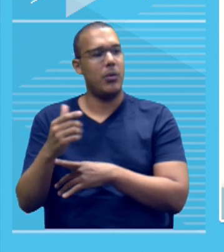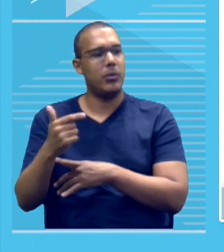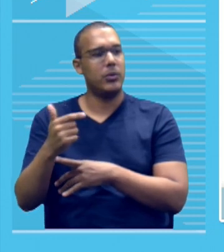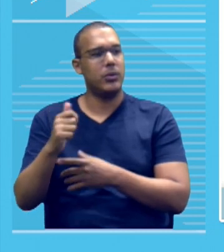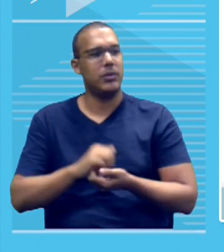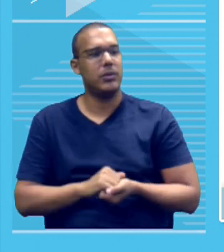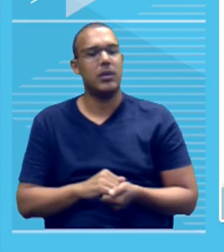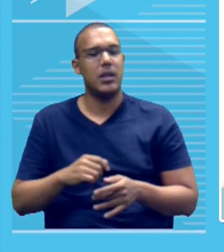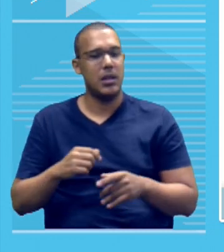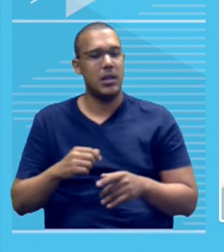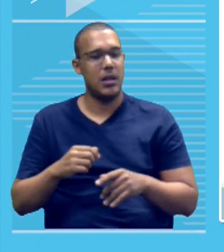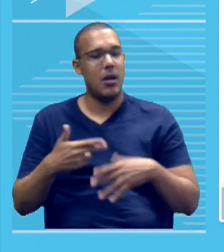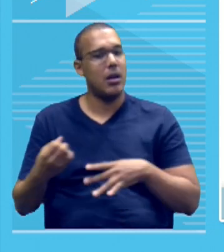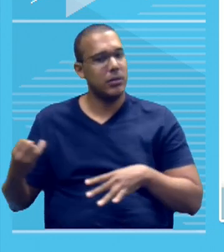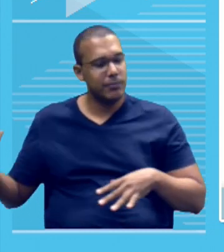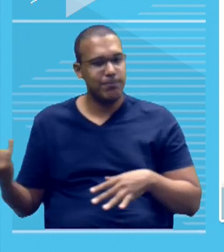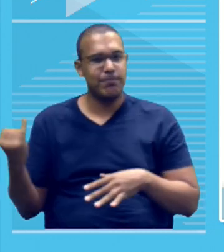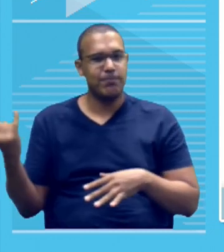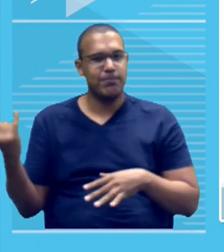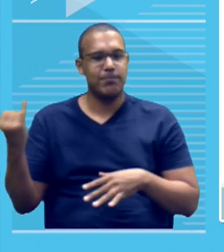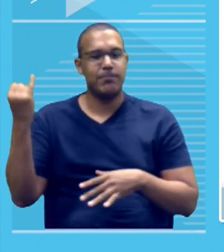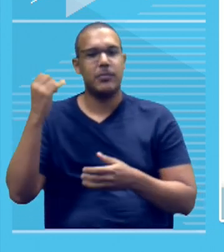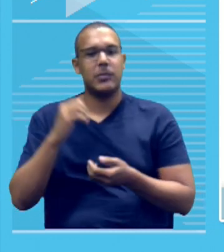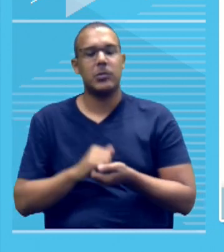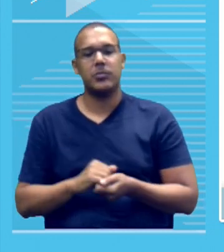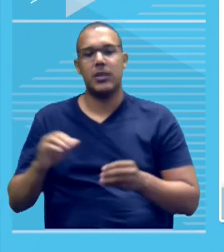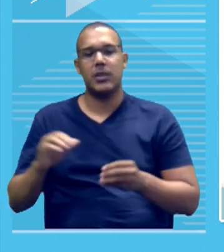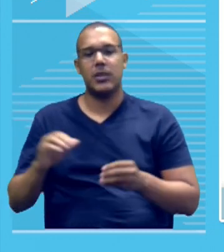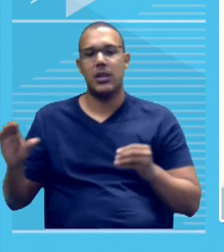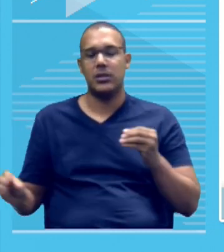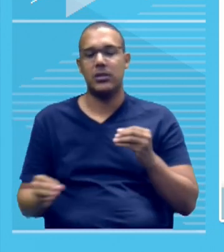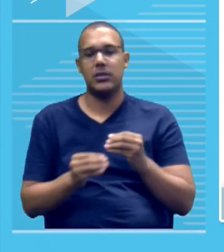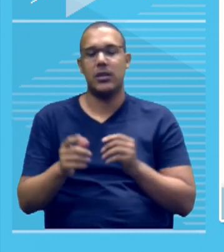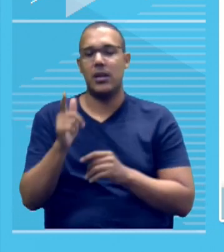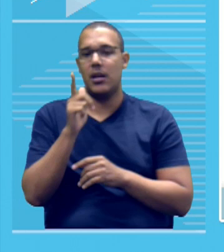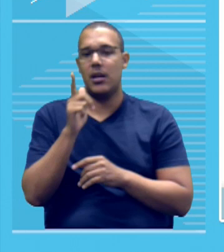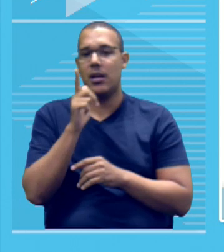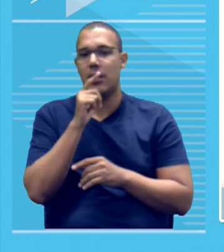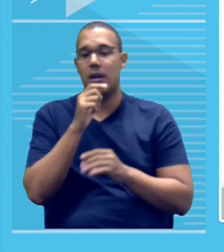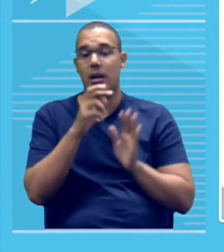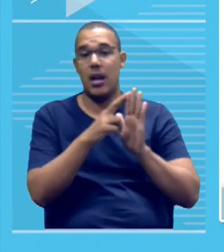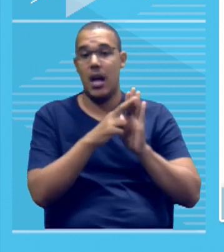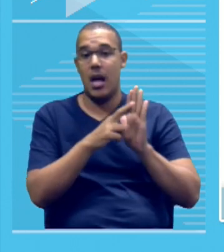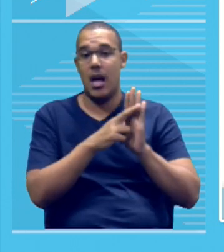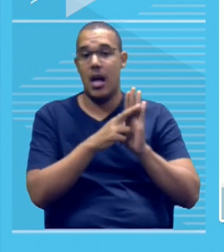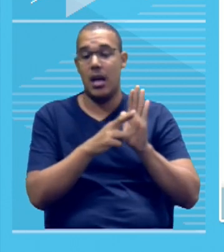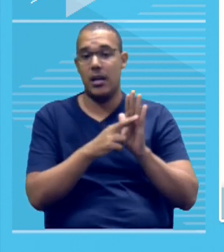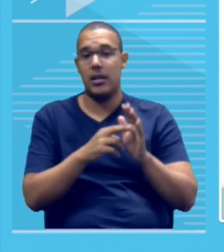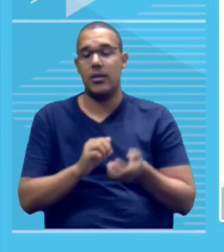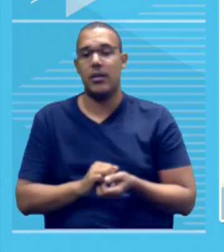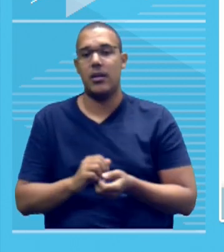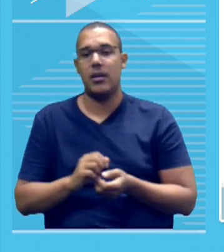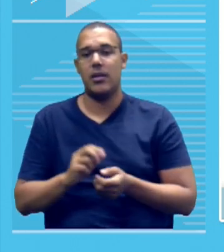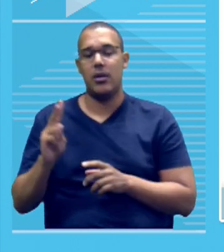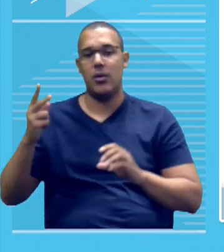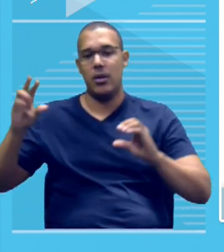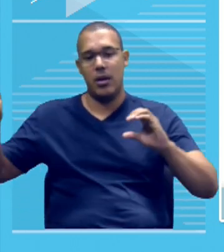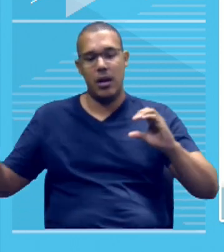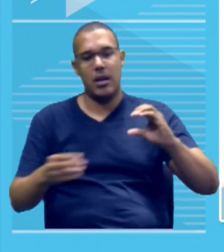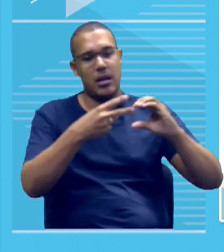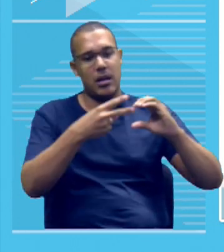importante, muito importante, certo? Adicionar água. Seguindo a regra do Markovnikov, o hidrogênio vai para o